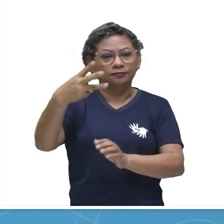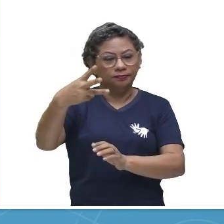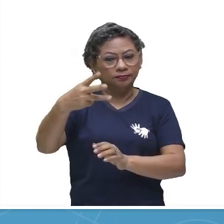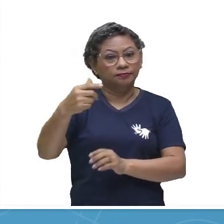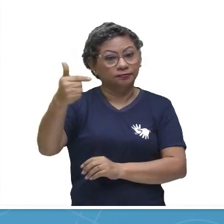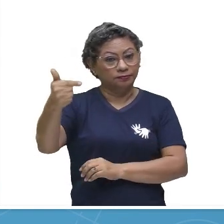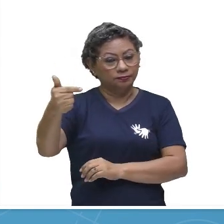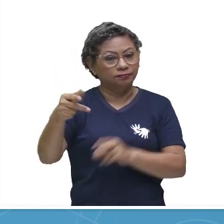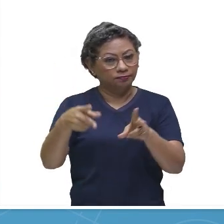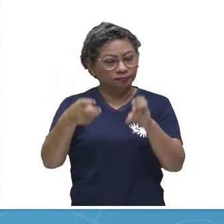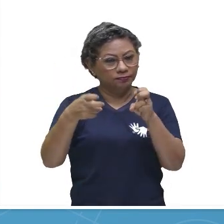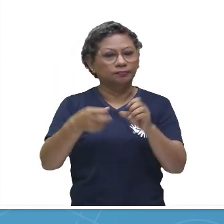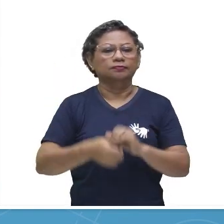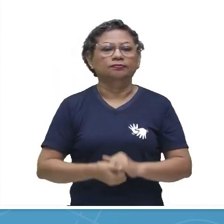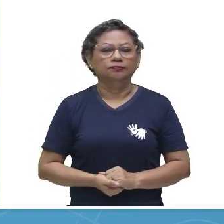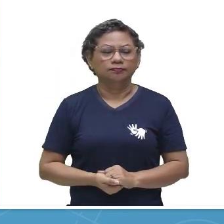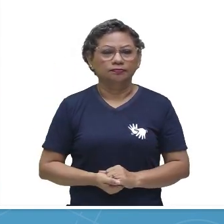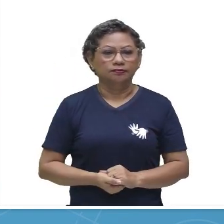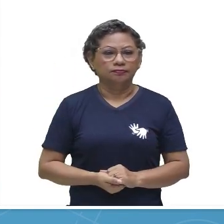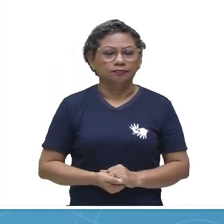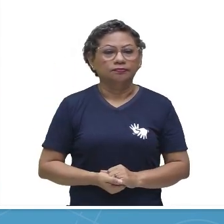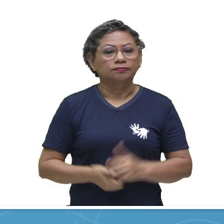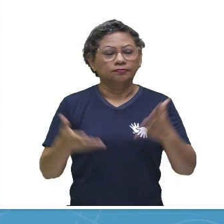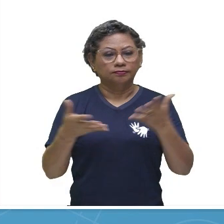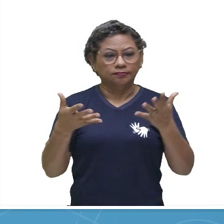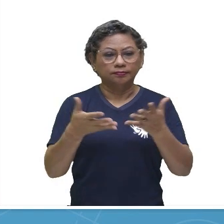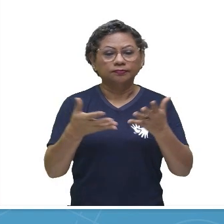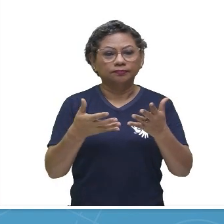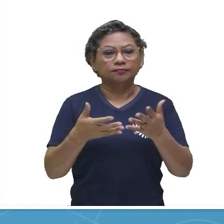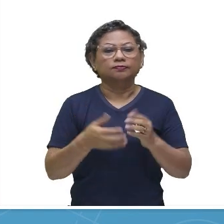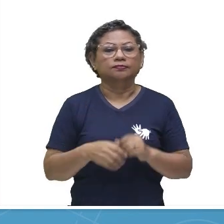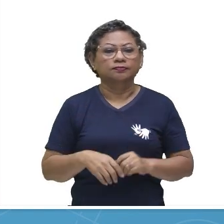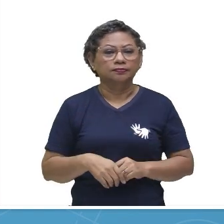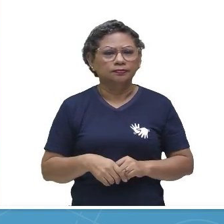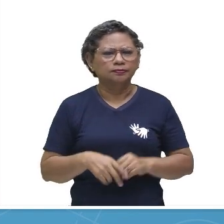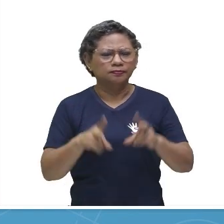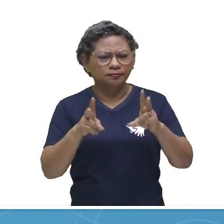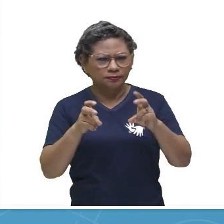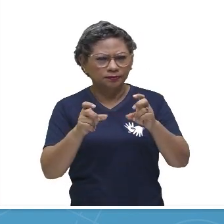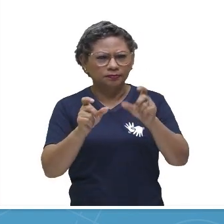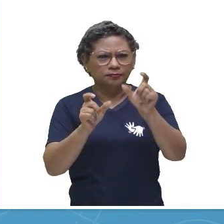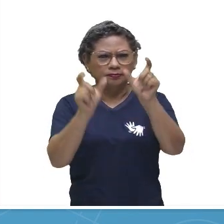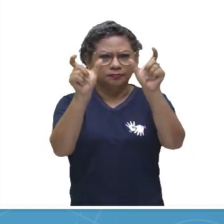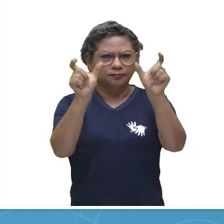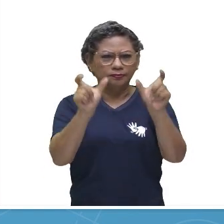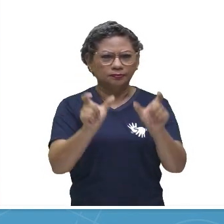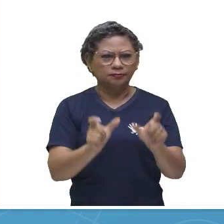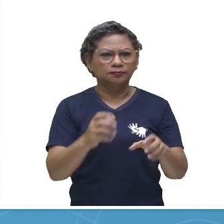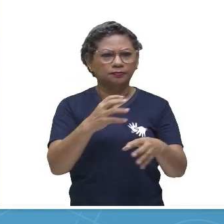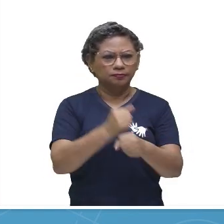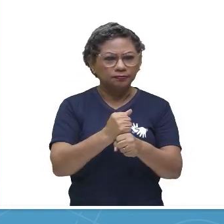propriedade, né? Potência de uma potência. Qual é o que nós vamos fazer aqui? Repete-se a base